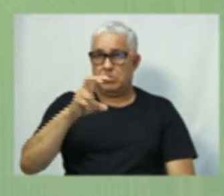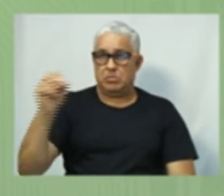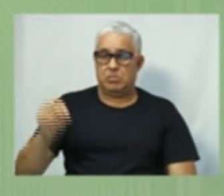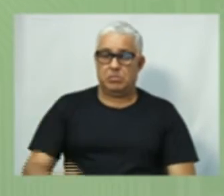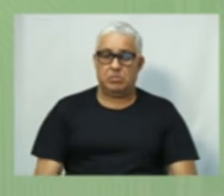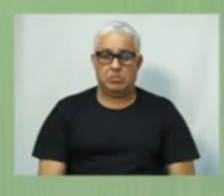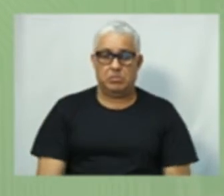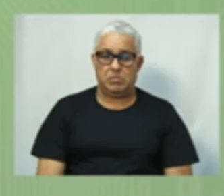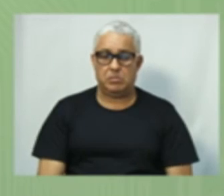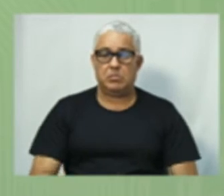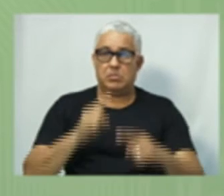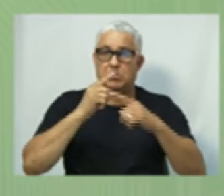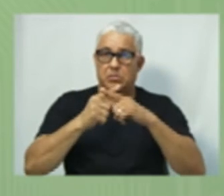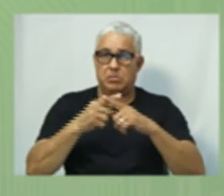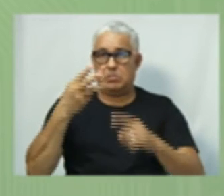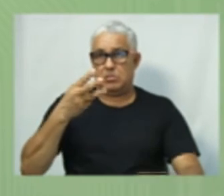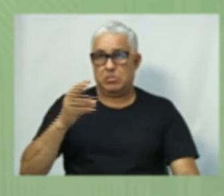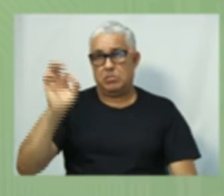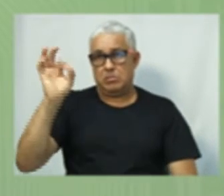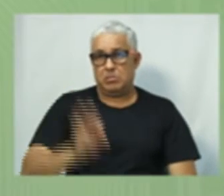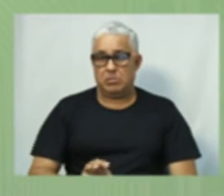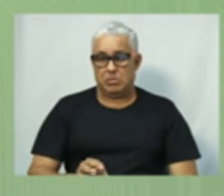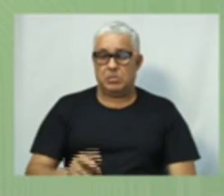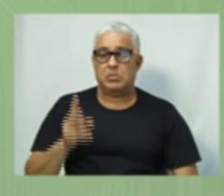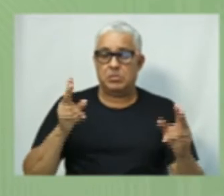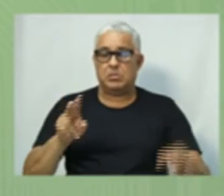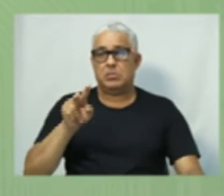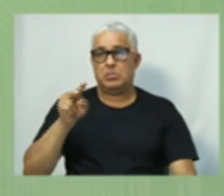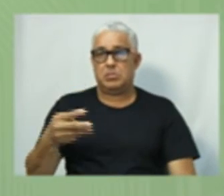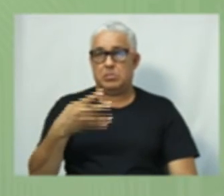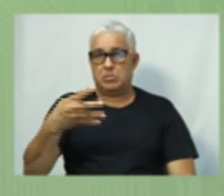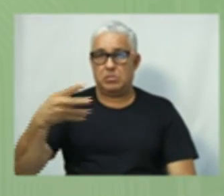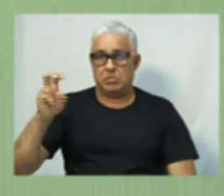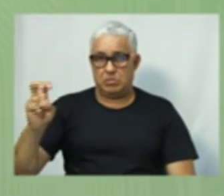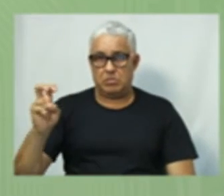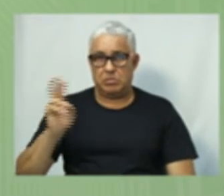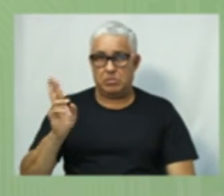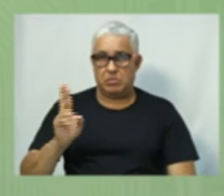sobre a alíquota de 3% gerou um valor de 2.445.